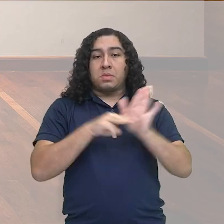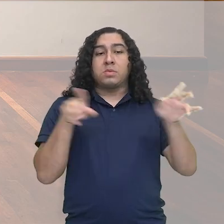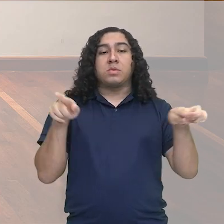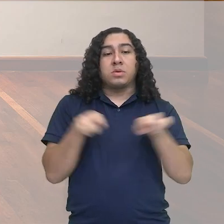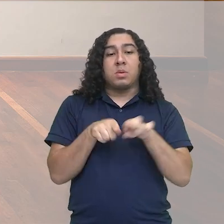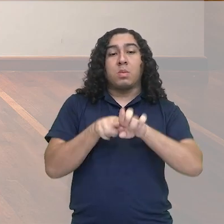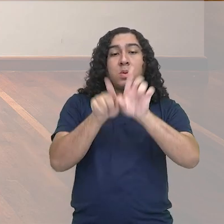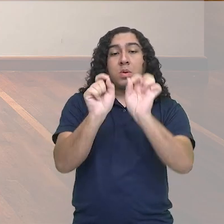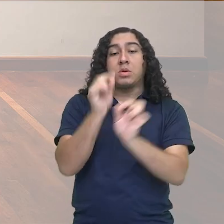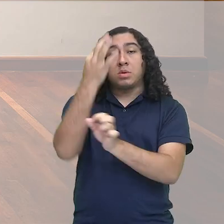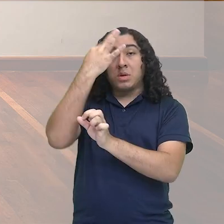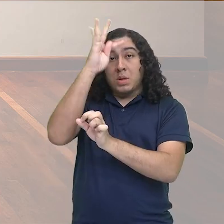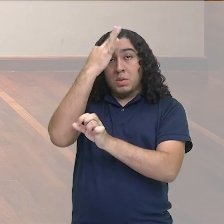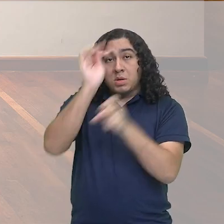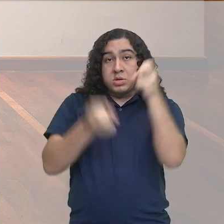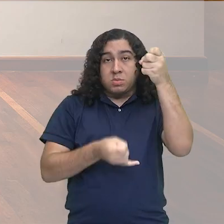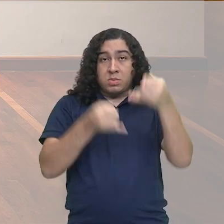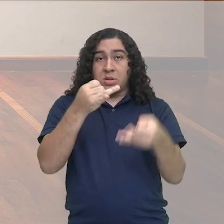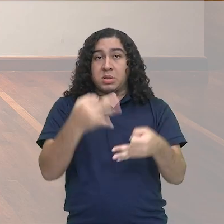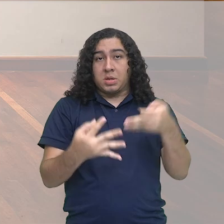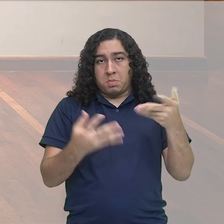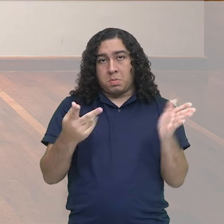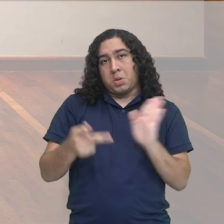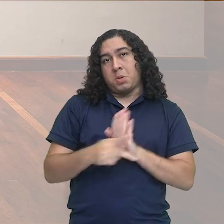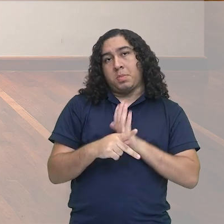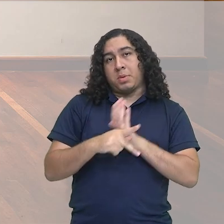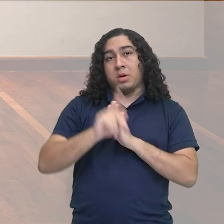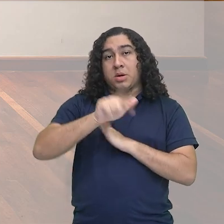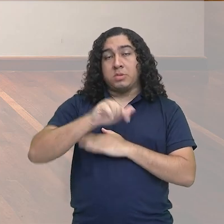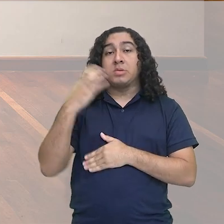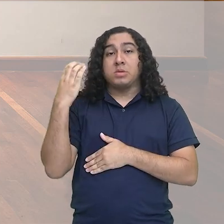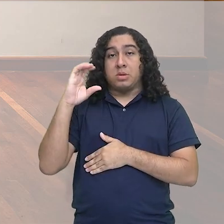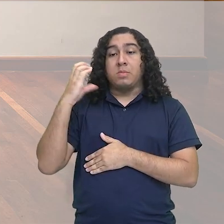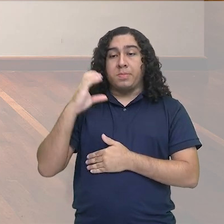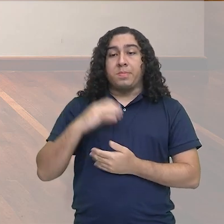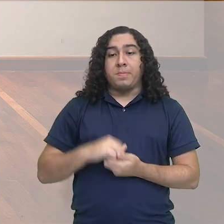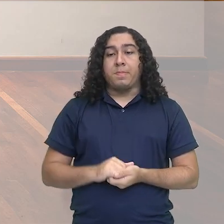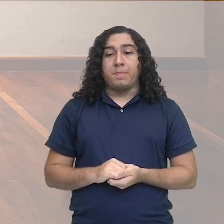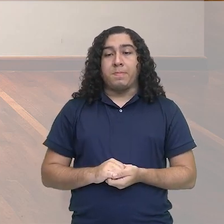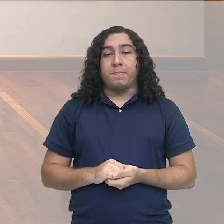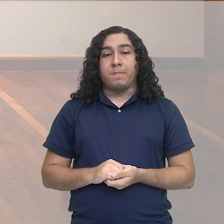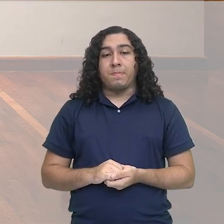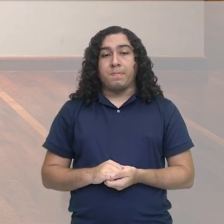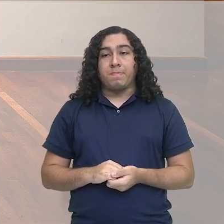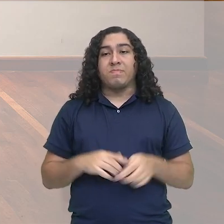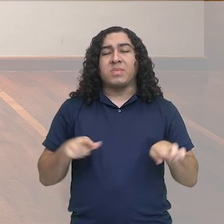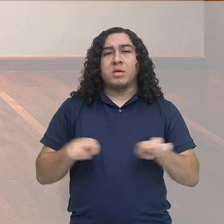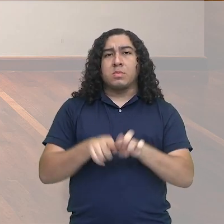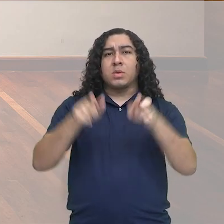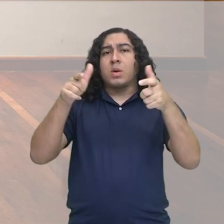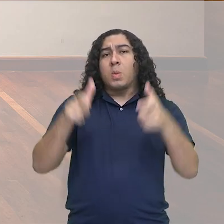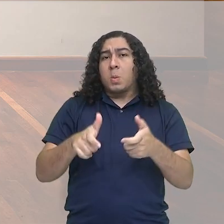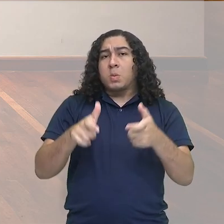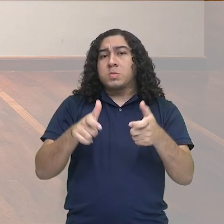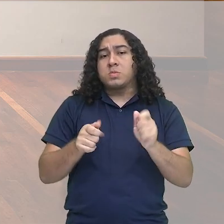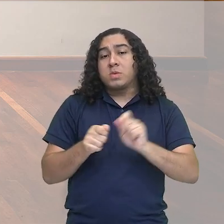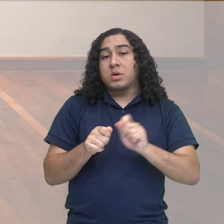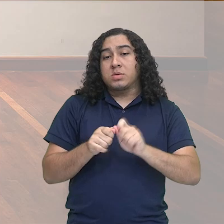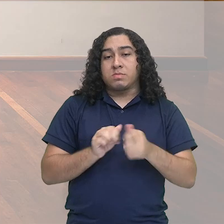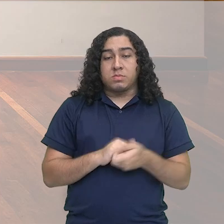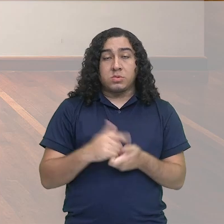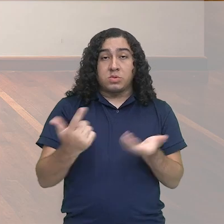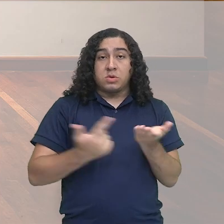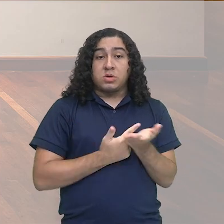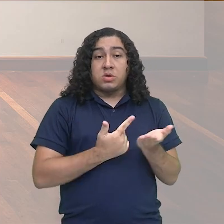método e teorias explicativas próprias da ciência. Não é isso? E ele faz isso aonde? Na sua obra